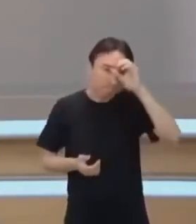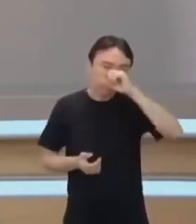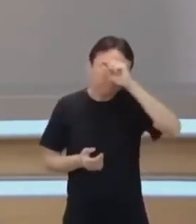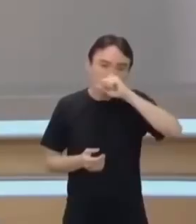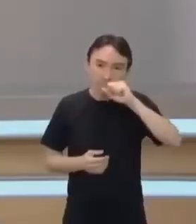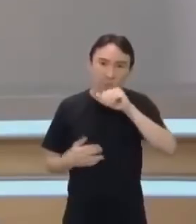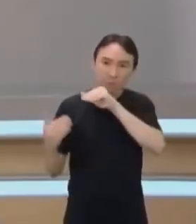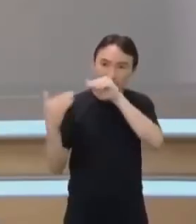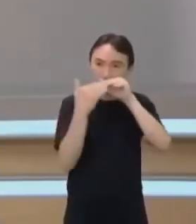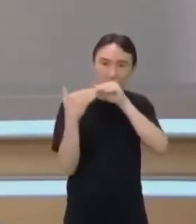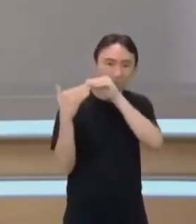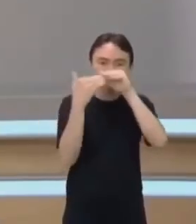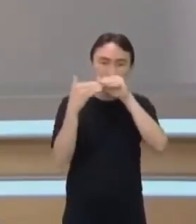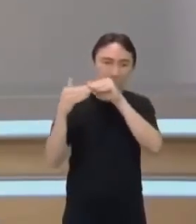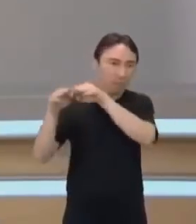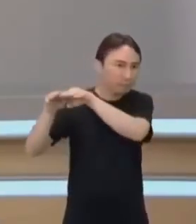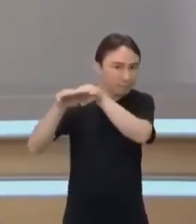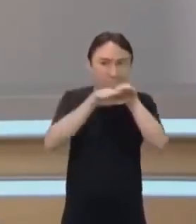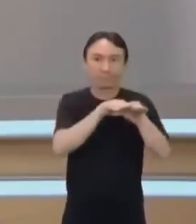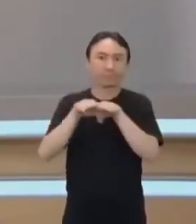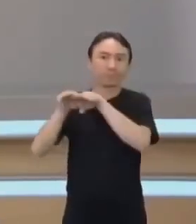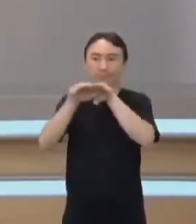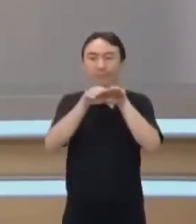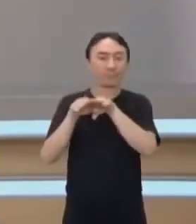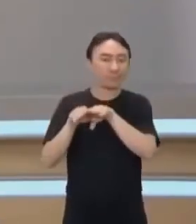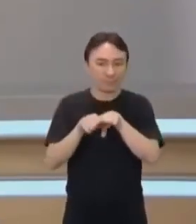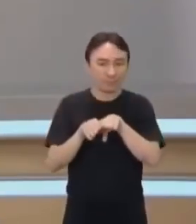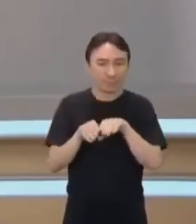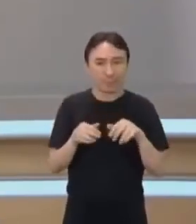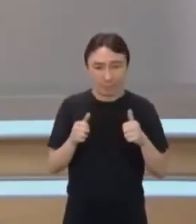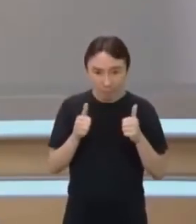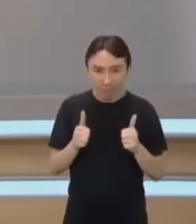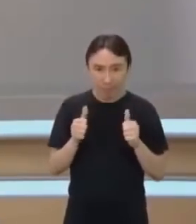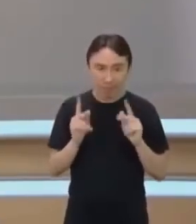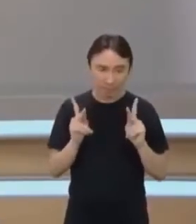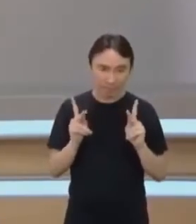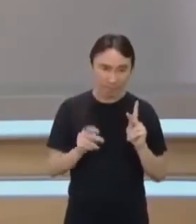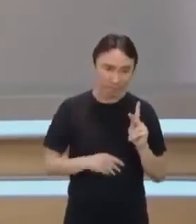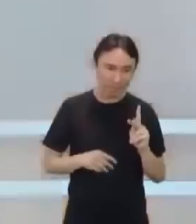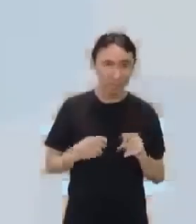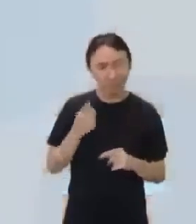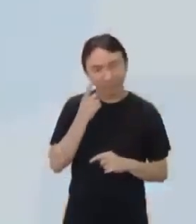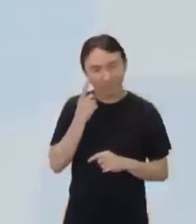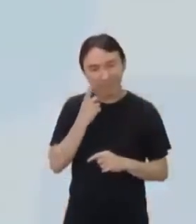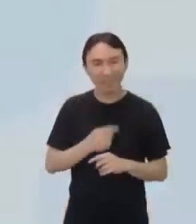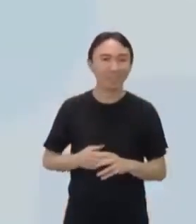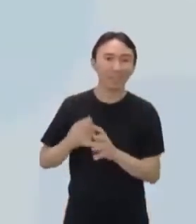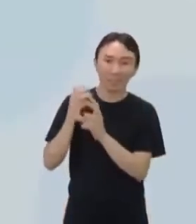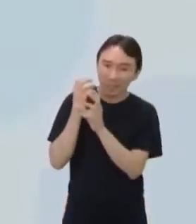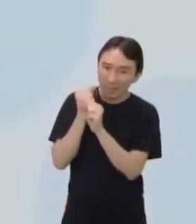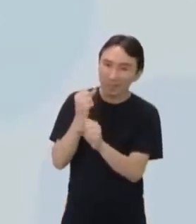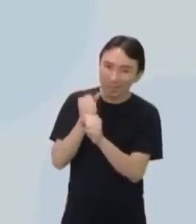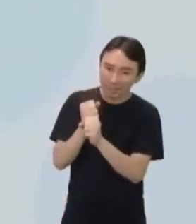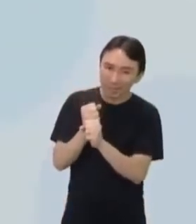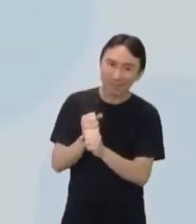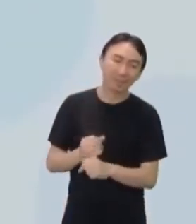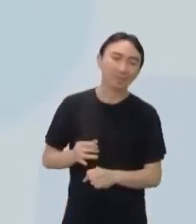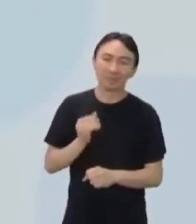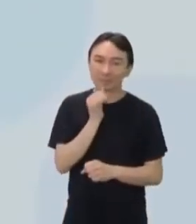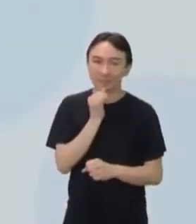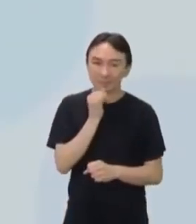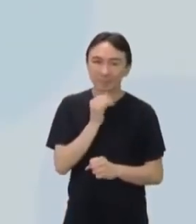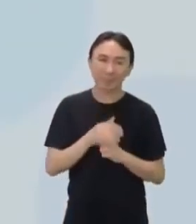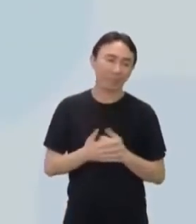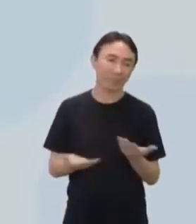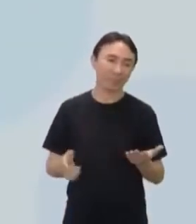avaliação, né? Que é em relação a uma forma bem simbólica de como ele é calculado, né? Que é o produto da minha